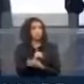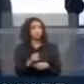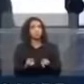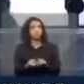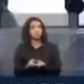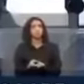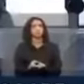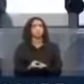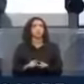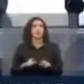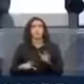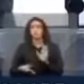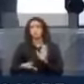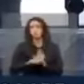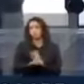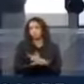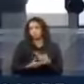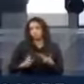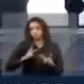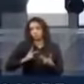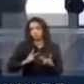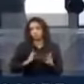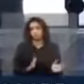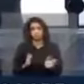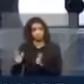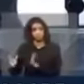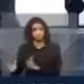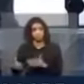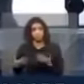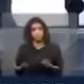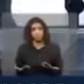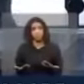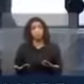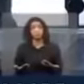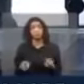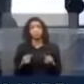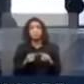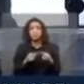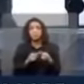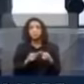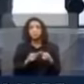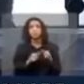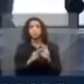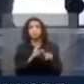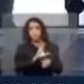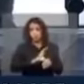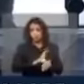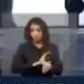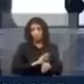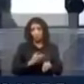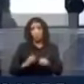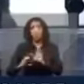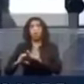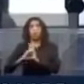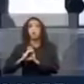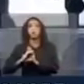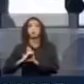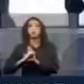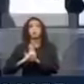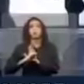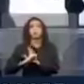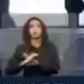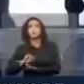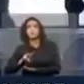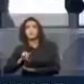propriedade. Fecha aspas. Desse modo, seguindo os parâmetros constitucionais, o Código Civil, promulgado em